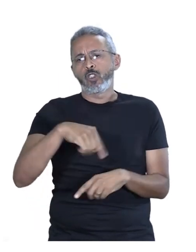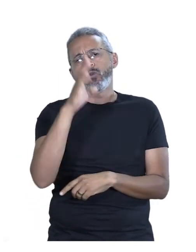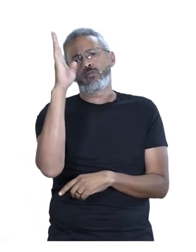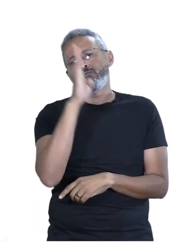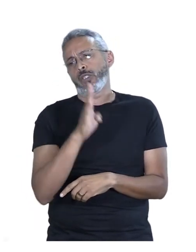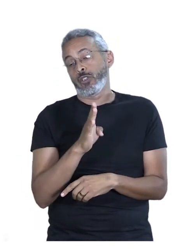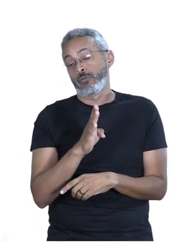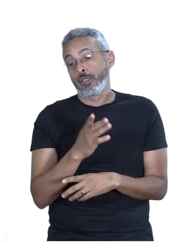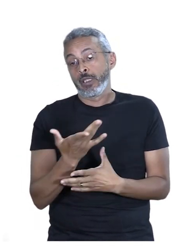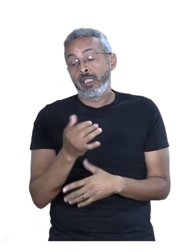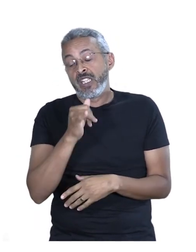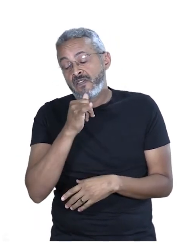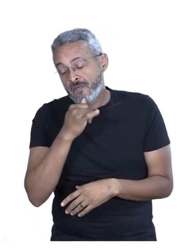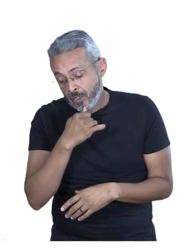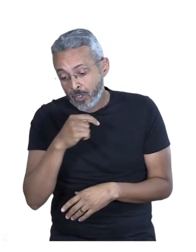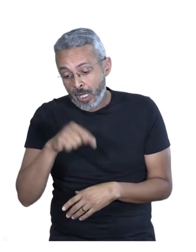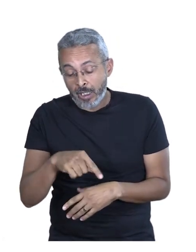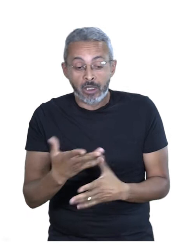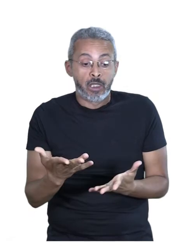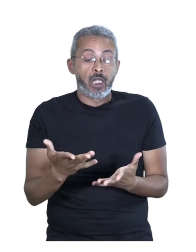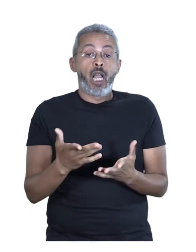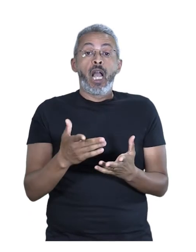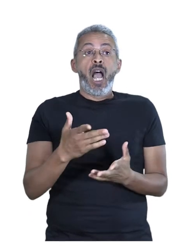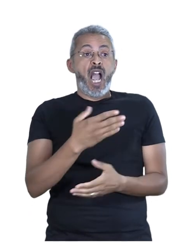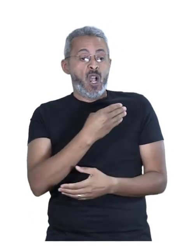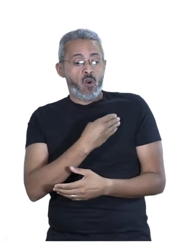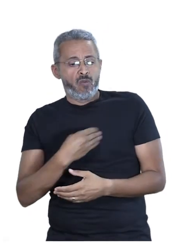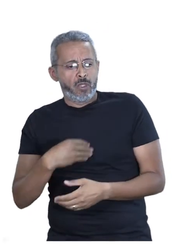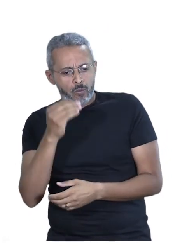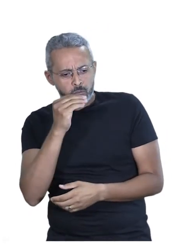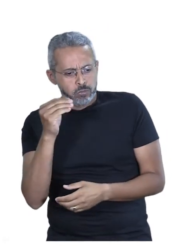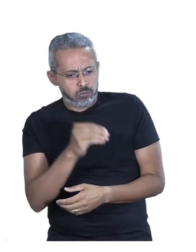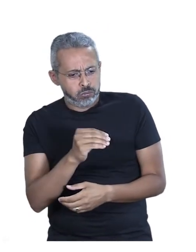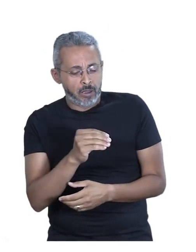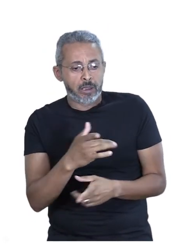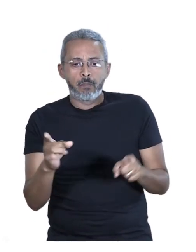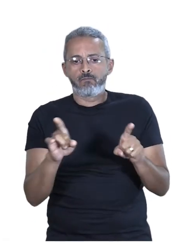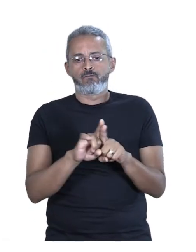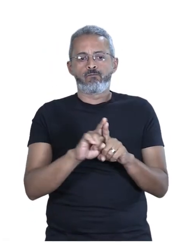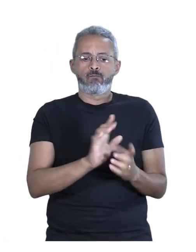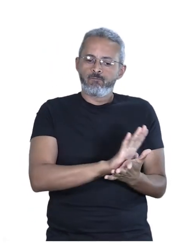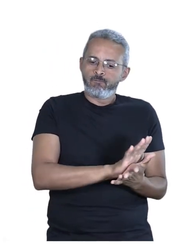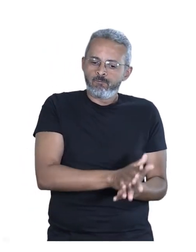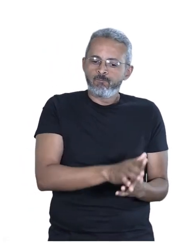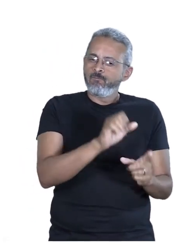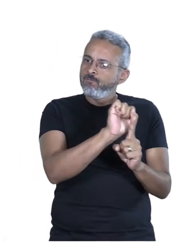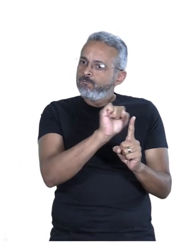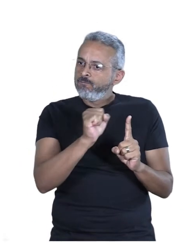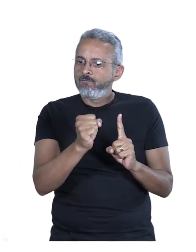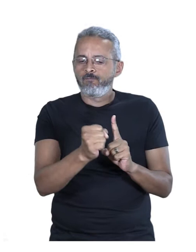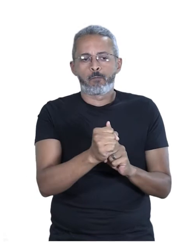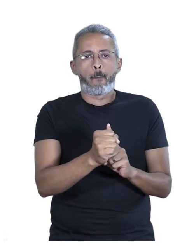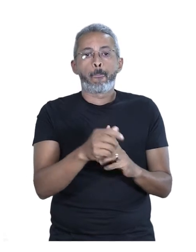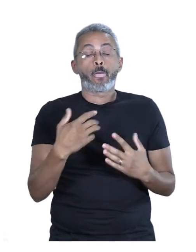qual ocorre, infelizmente, devido não só à negligência governamental, mas também ao preconceito da sociedade.